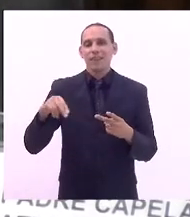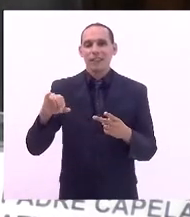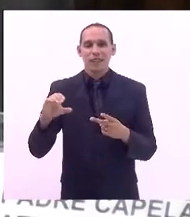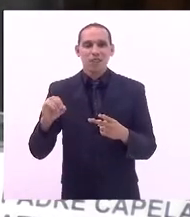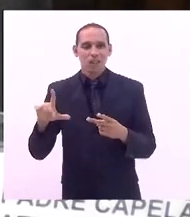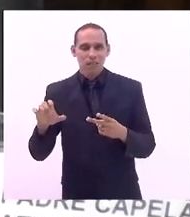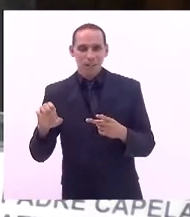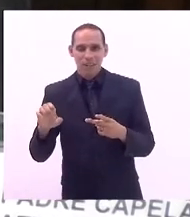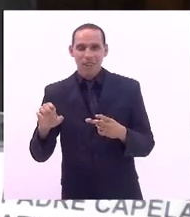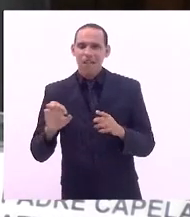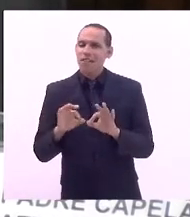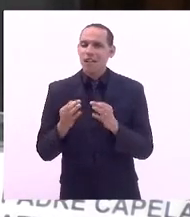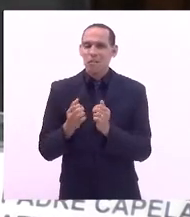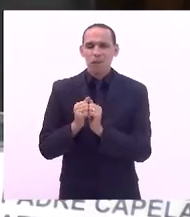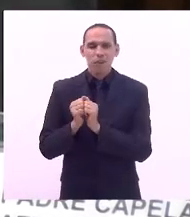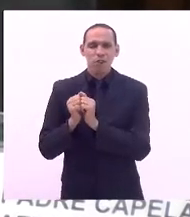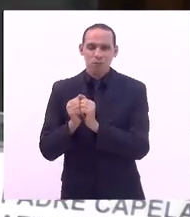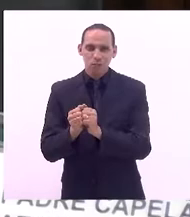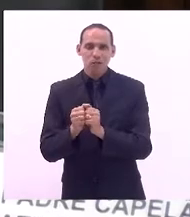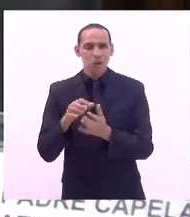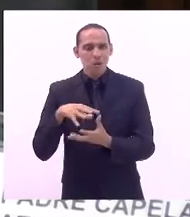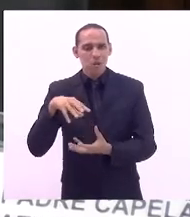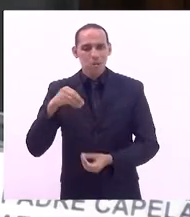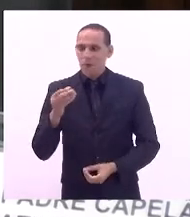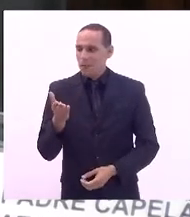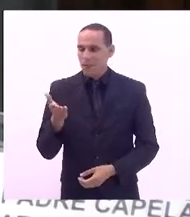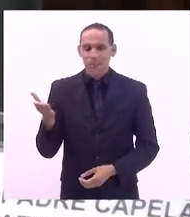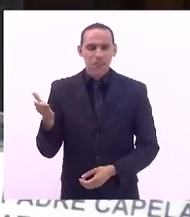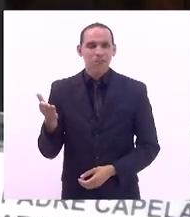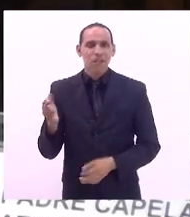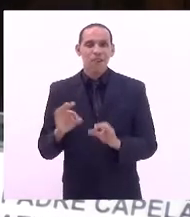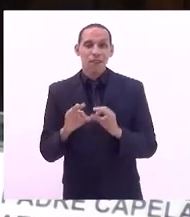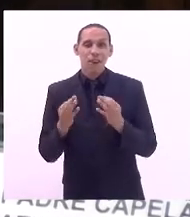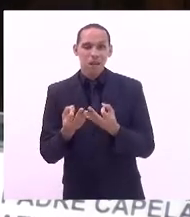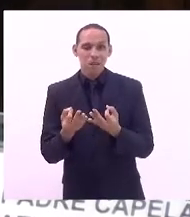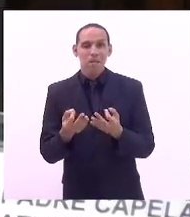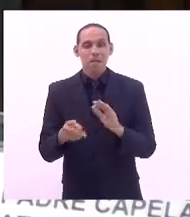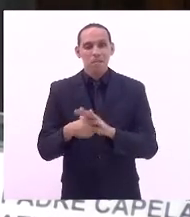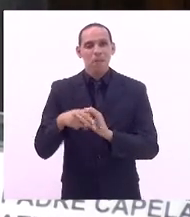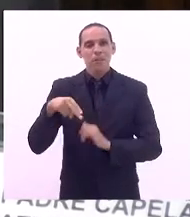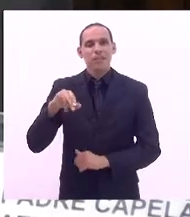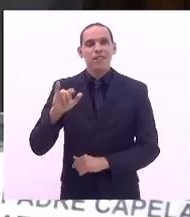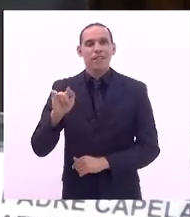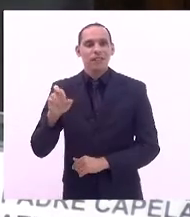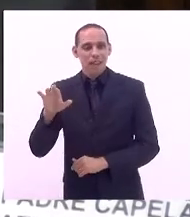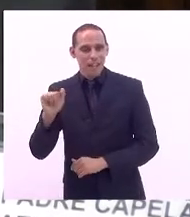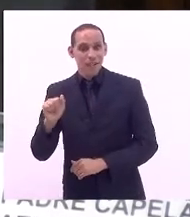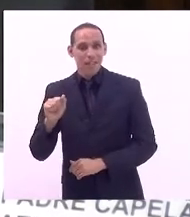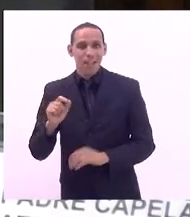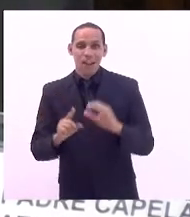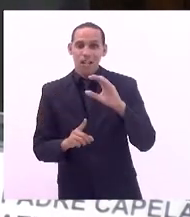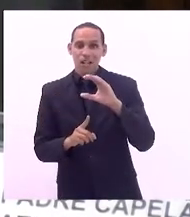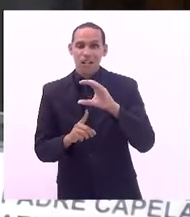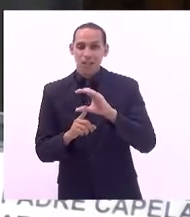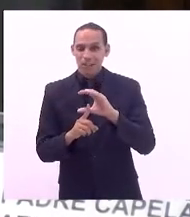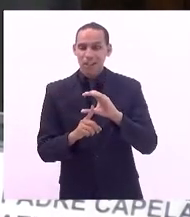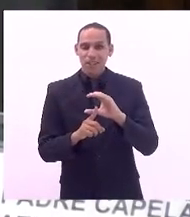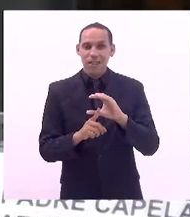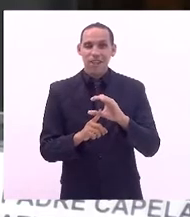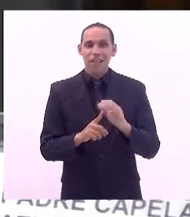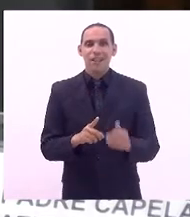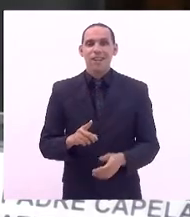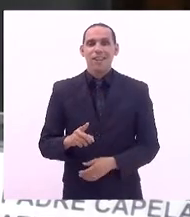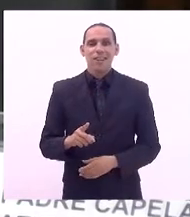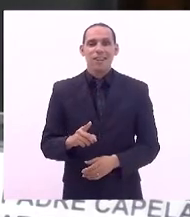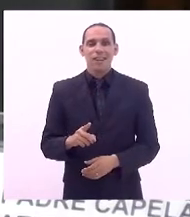agradecer com sua família espiritual com essa família religiosa nigeriano quer dizer a Capelania passou